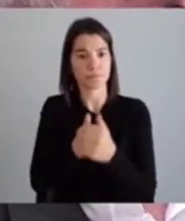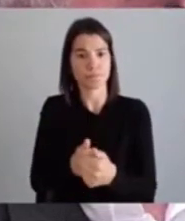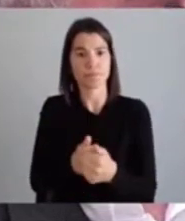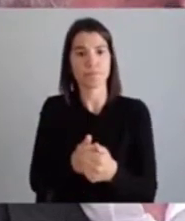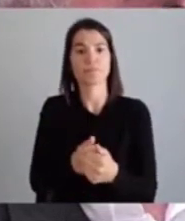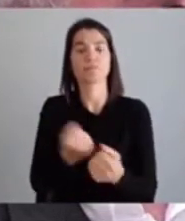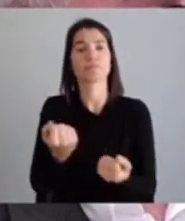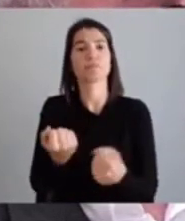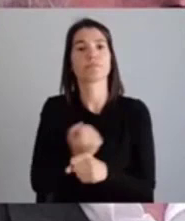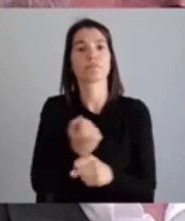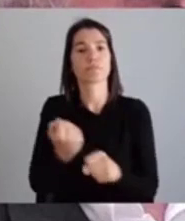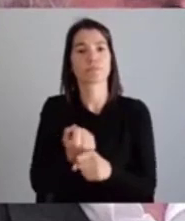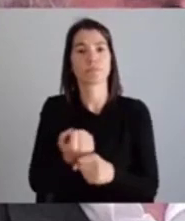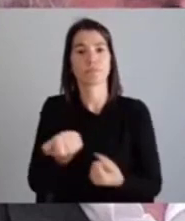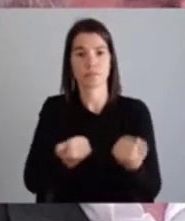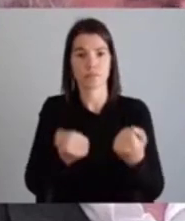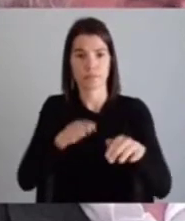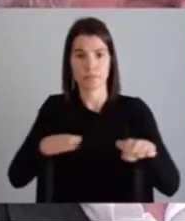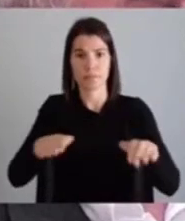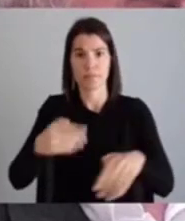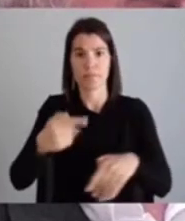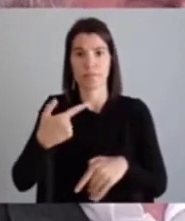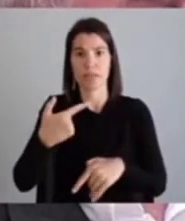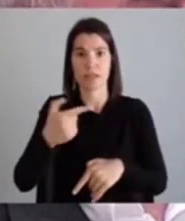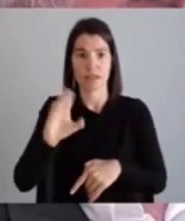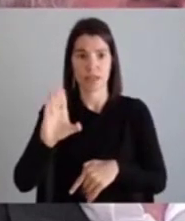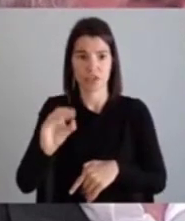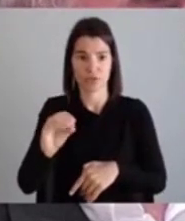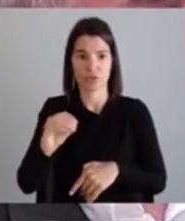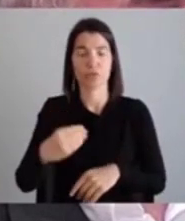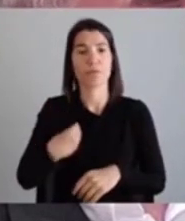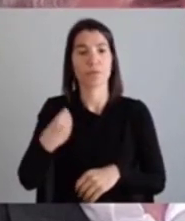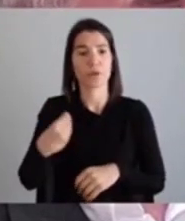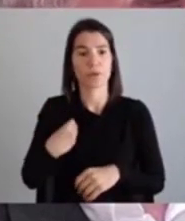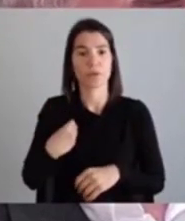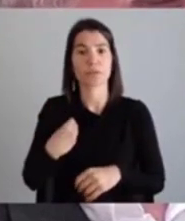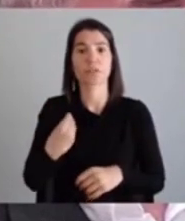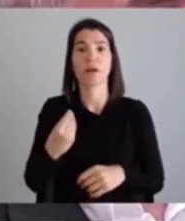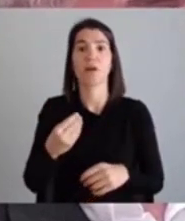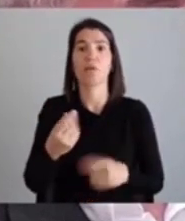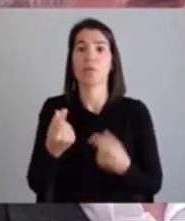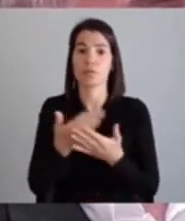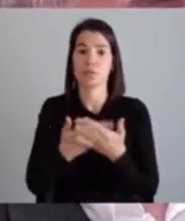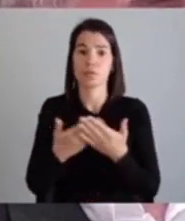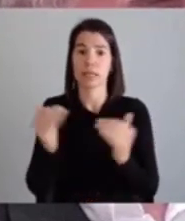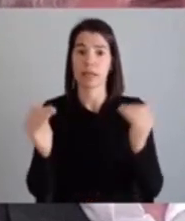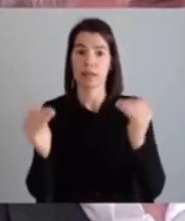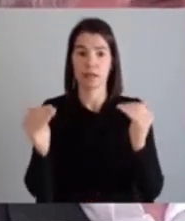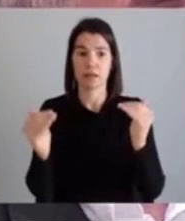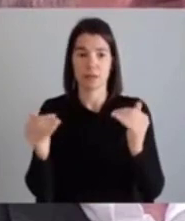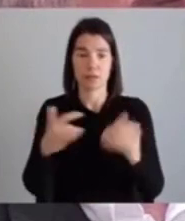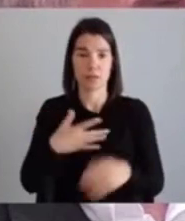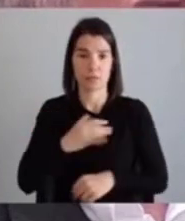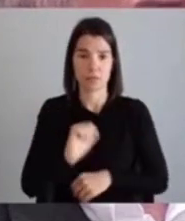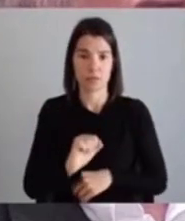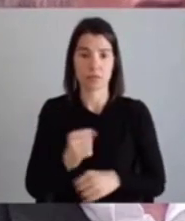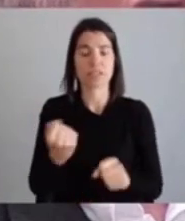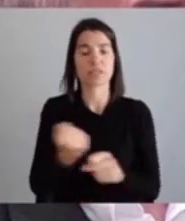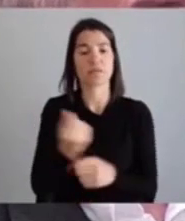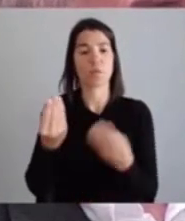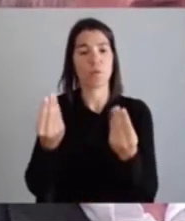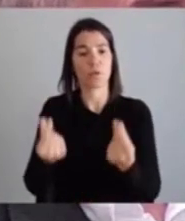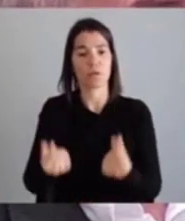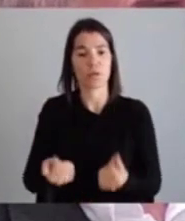Tejo, estando principalmente preocupada com o equilíbrio financeiro da empresa, a qualidade do serviço prestado aos oeirenses